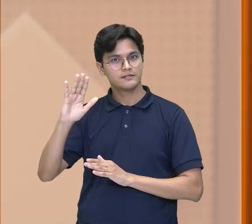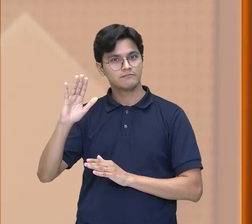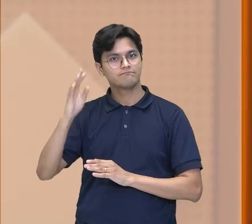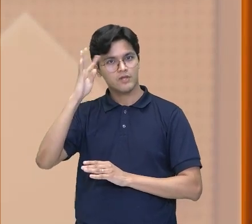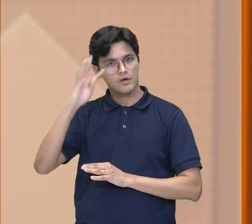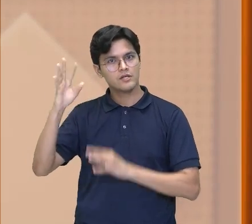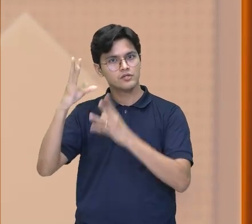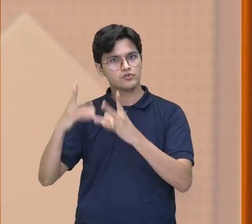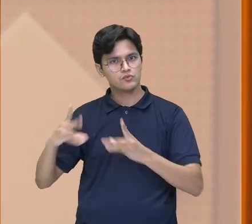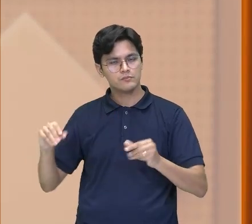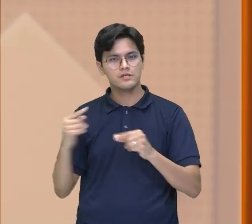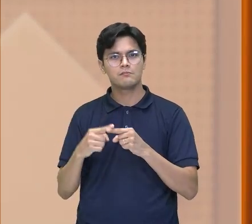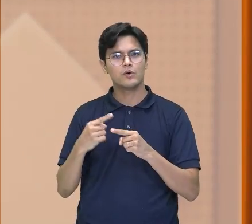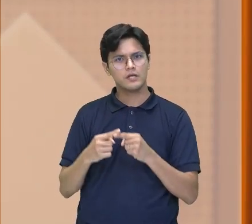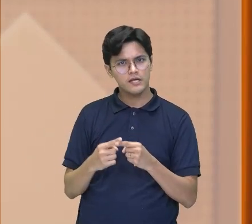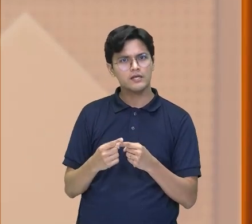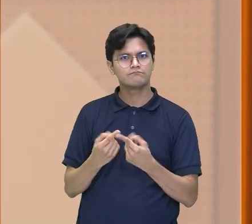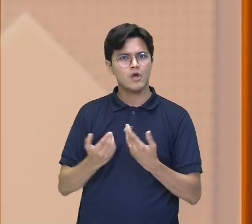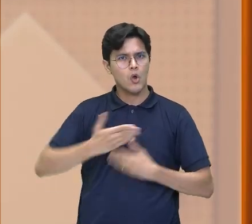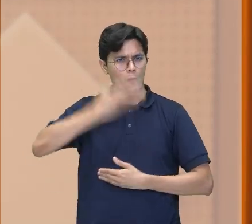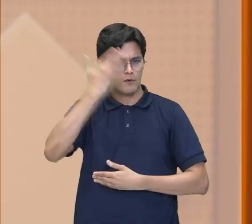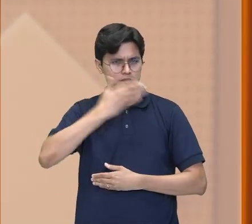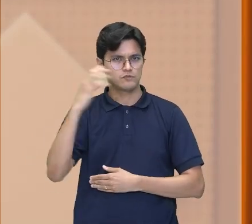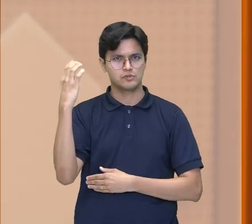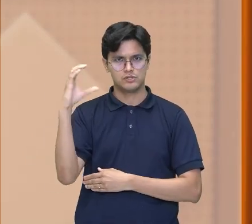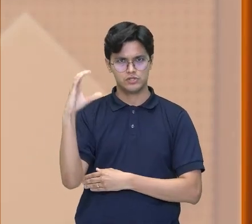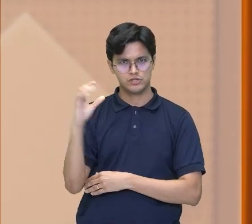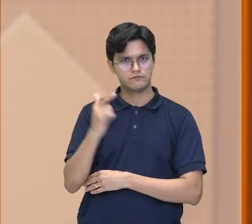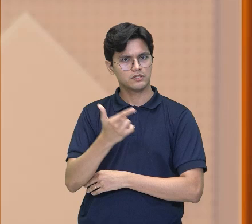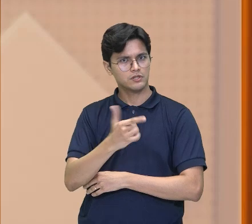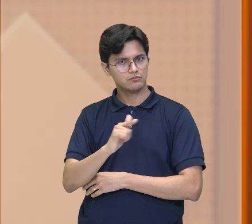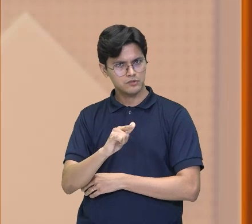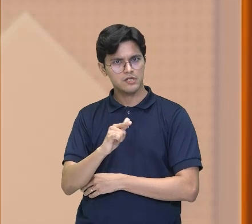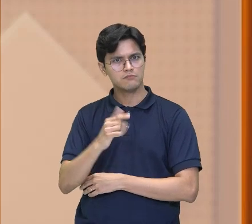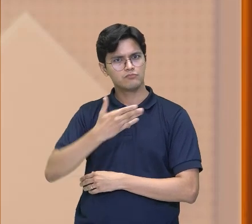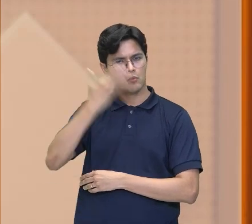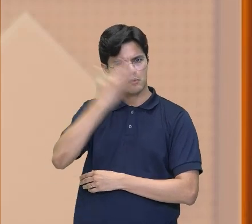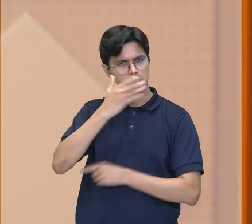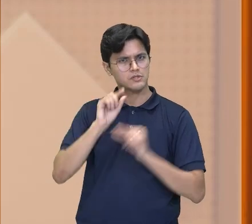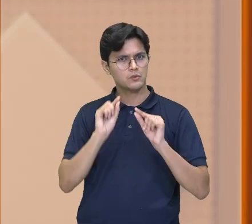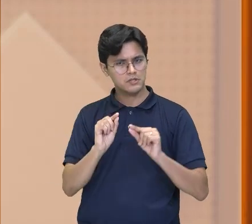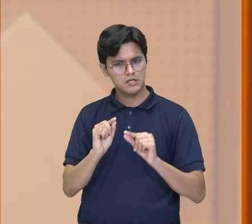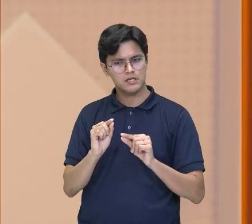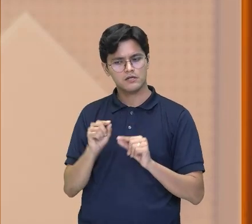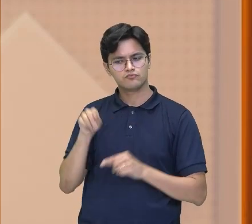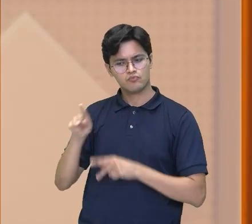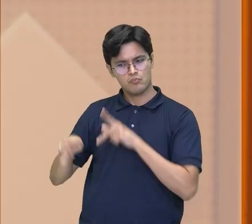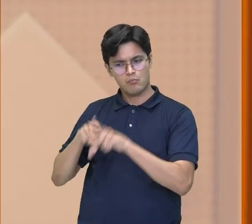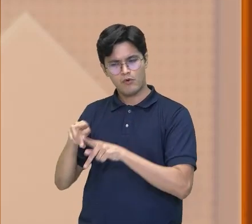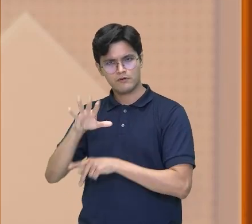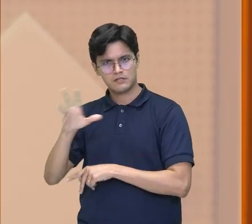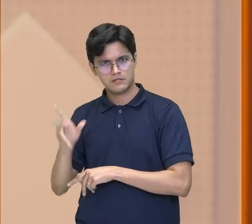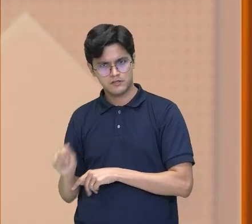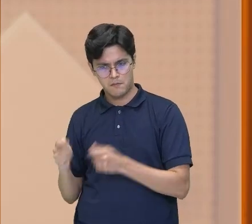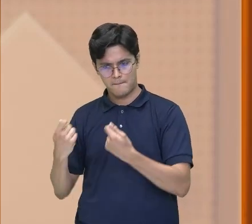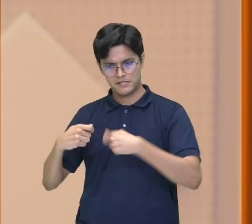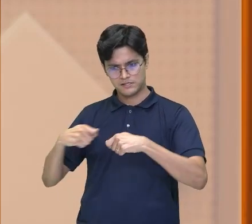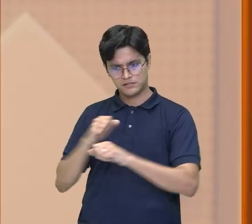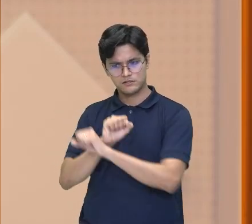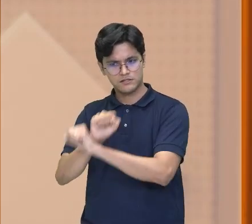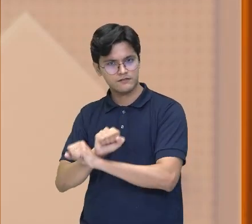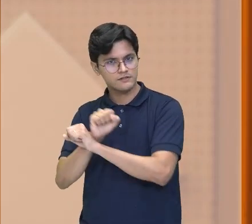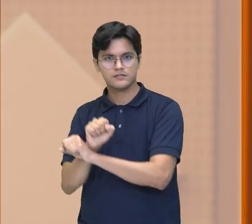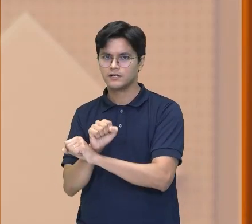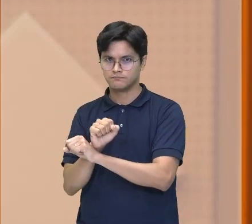uma comprovação científica, né, de que os povos africanos deveriam ser escravizados, ok?